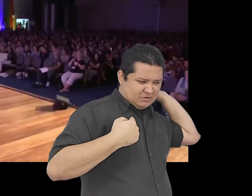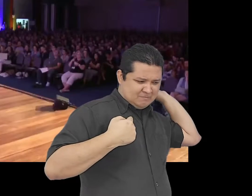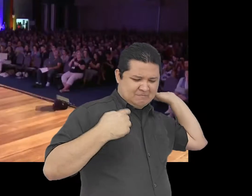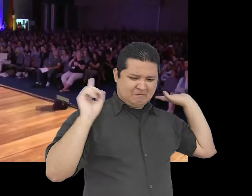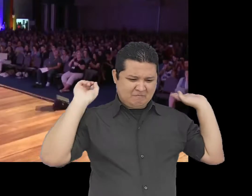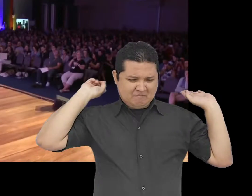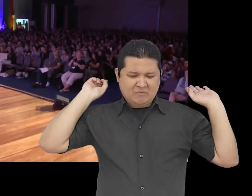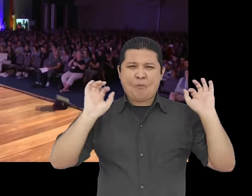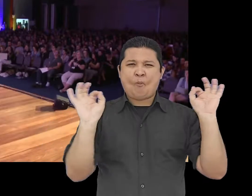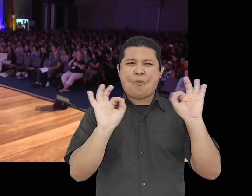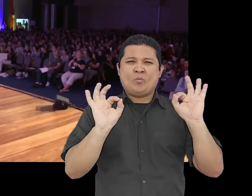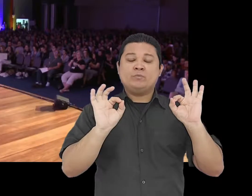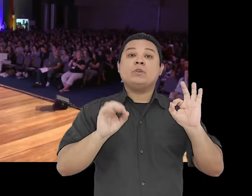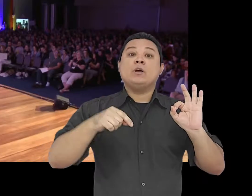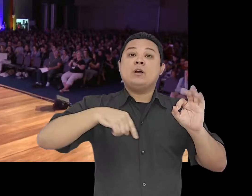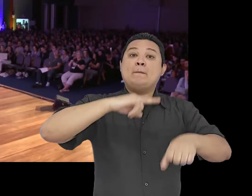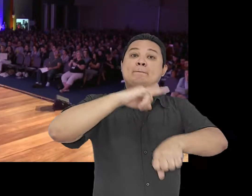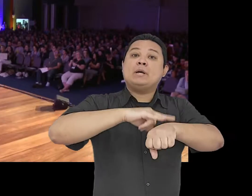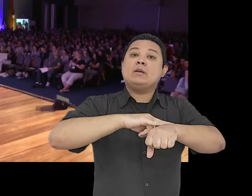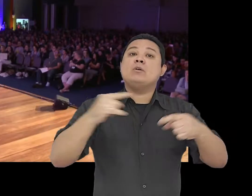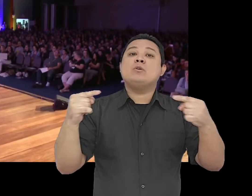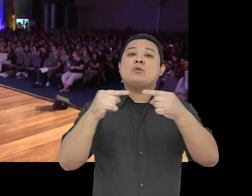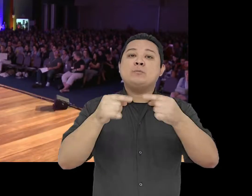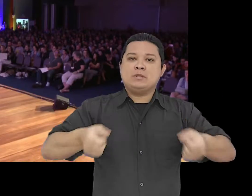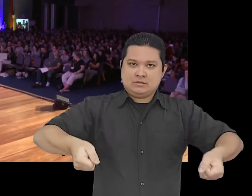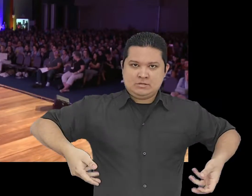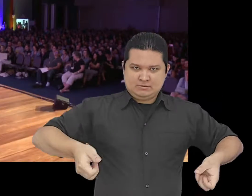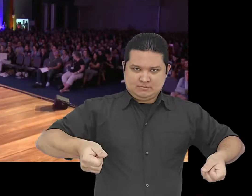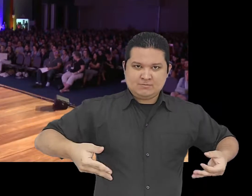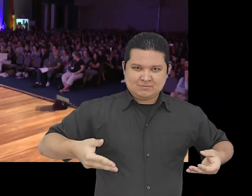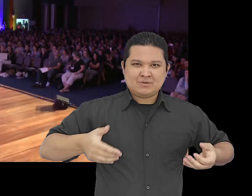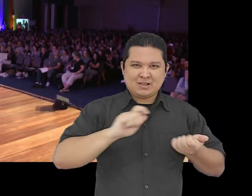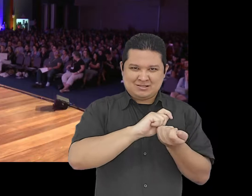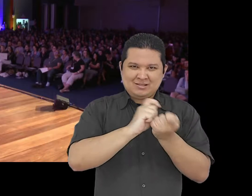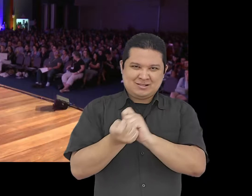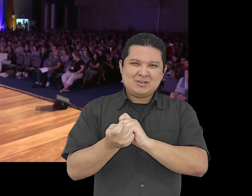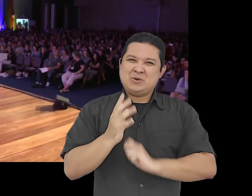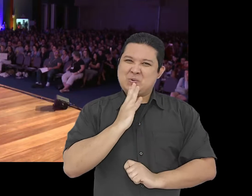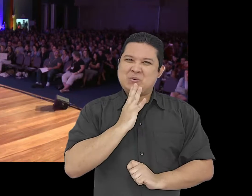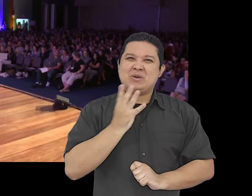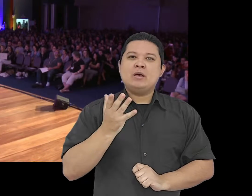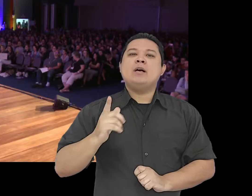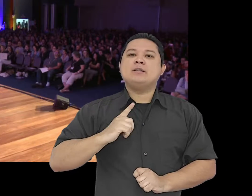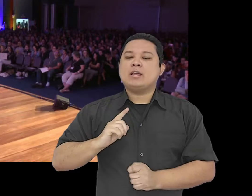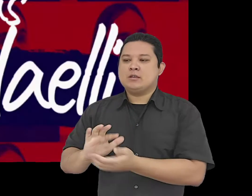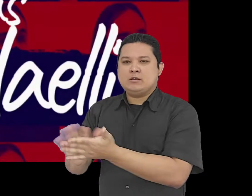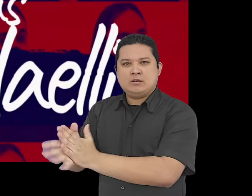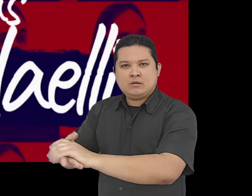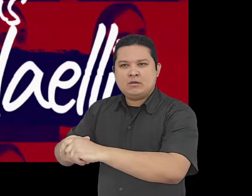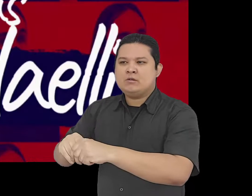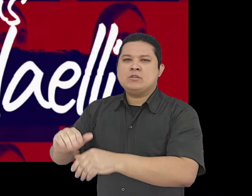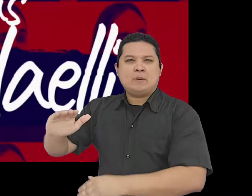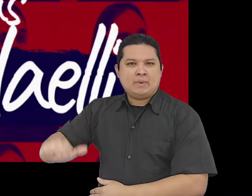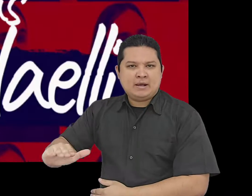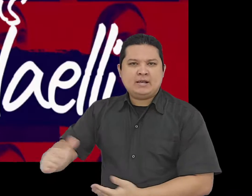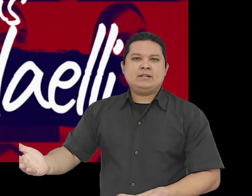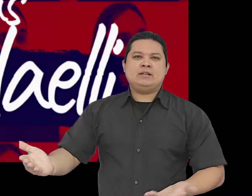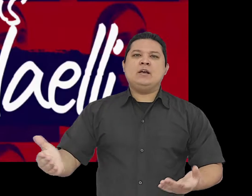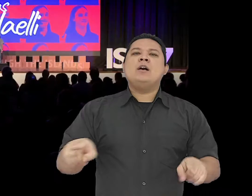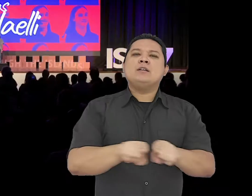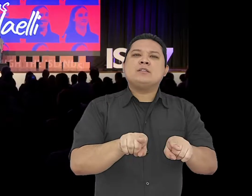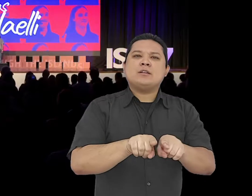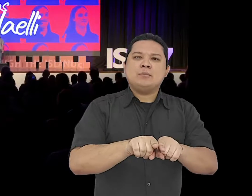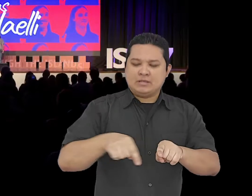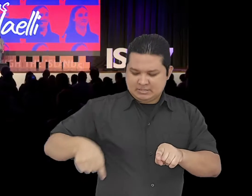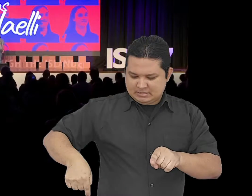que estar... Era aquele banheiro adaptado para deficientes físicos, que ele é maior, a pia mais baixa, a privada,